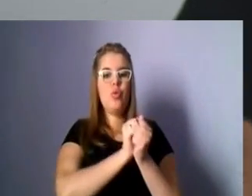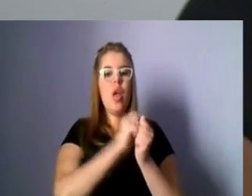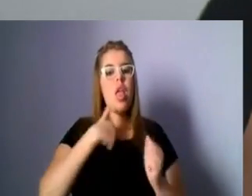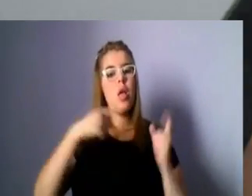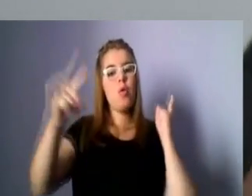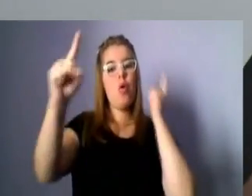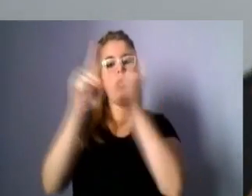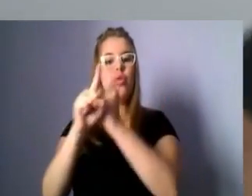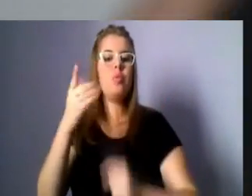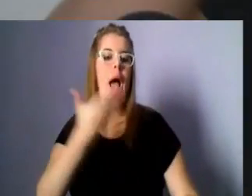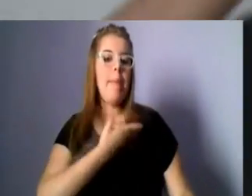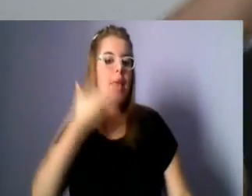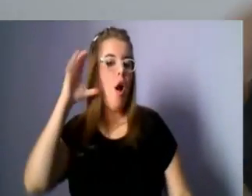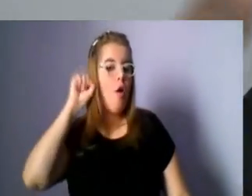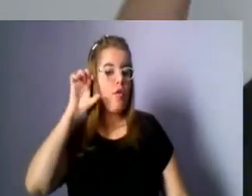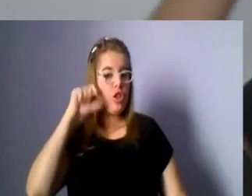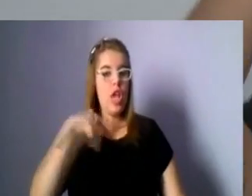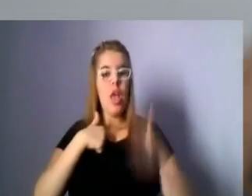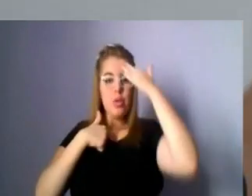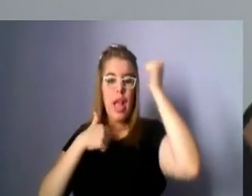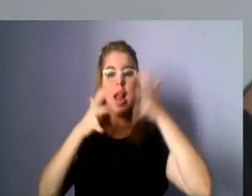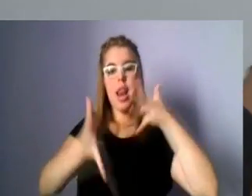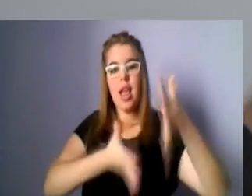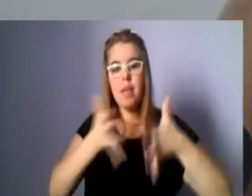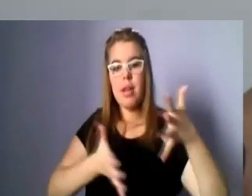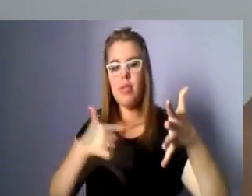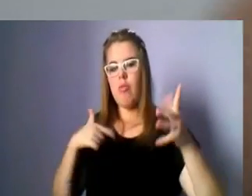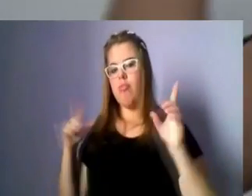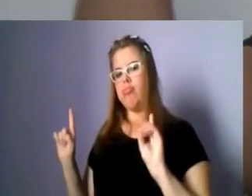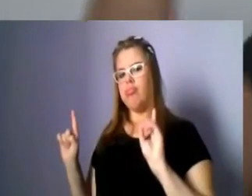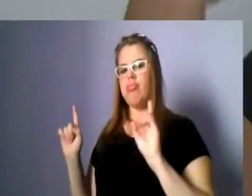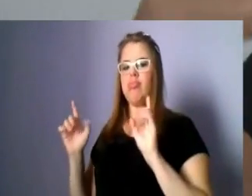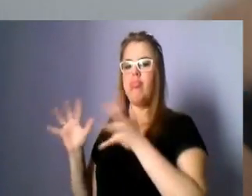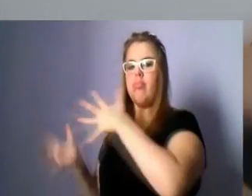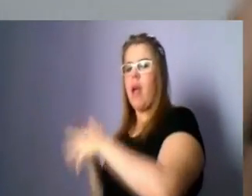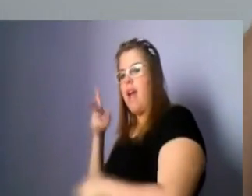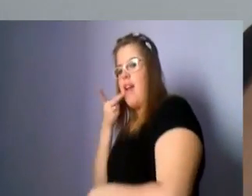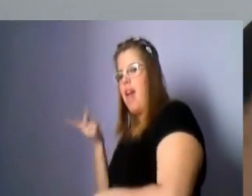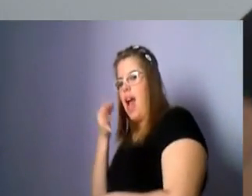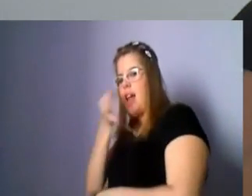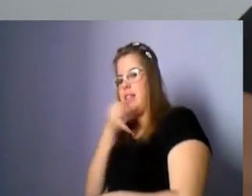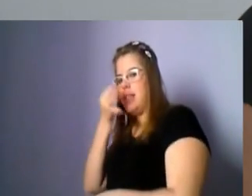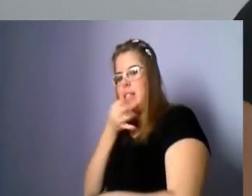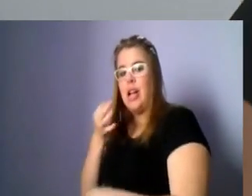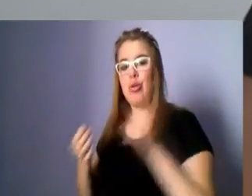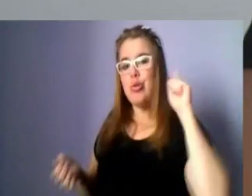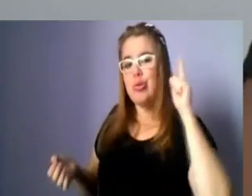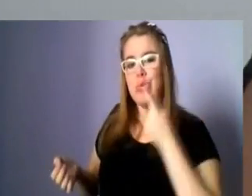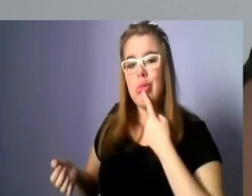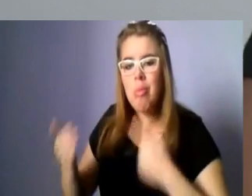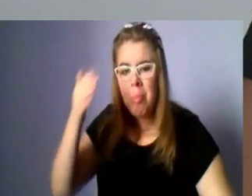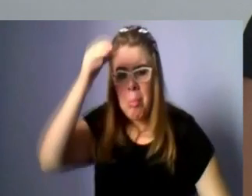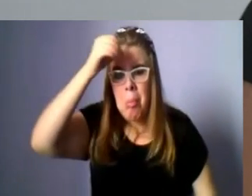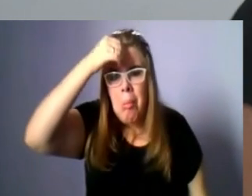juntos, aí eu encontro uma amiga ouvinte e eu sei falar e fico conversando com ela. E aquele surdo que só sabe língua de sinais fica